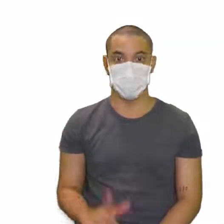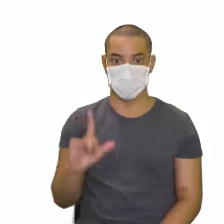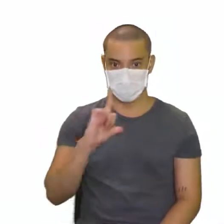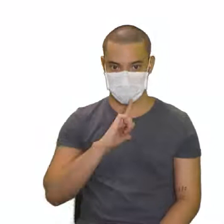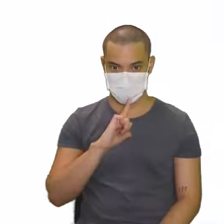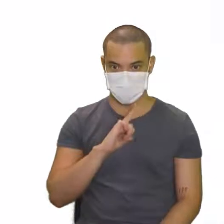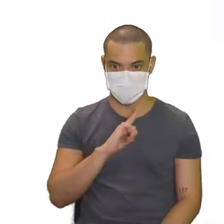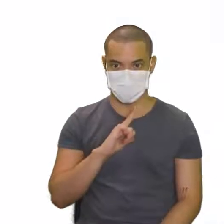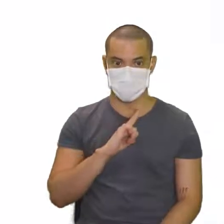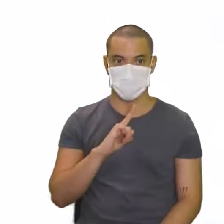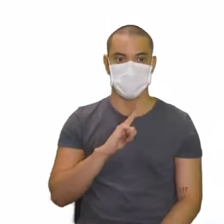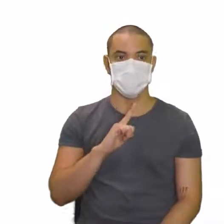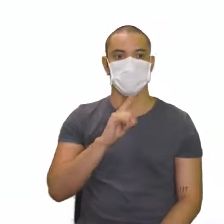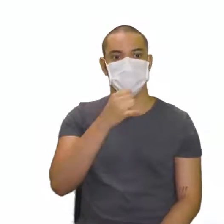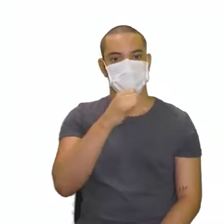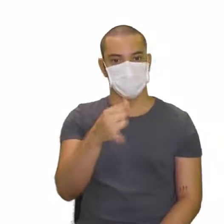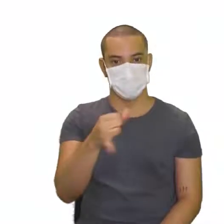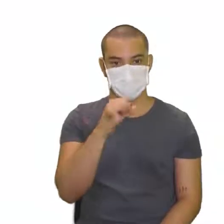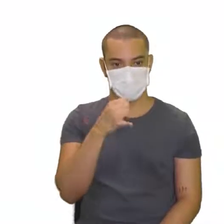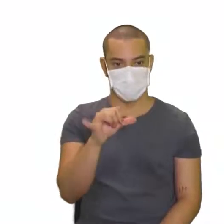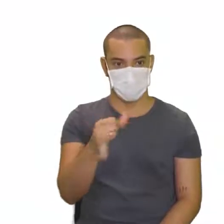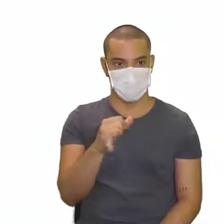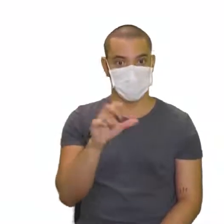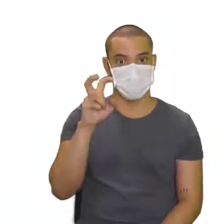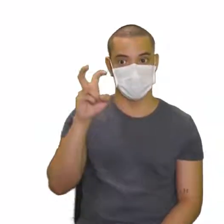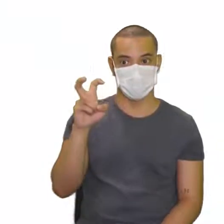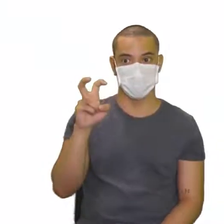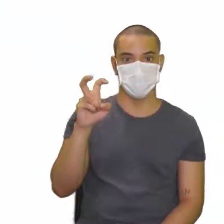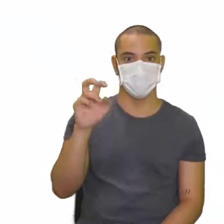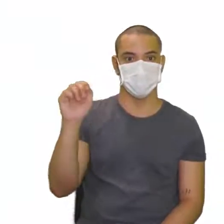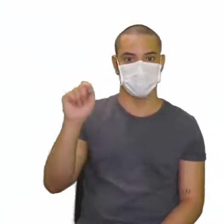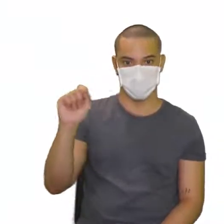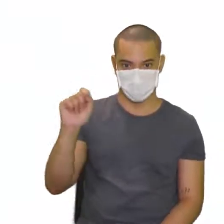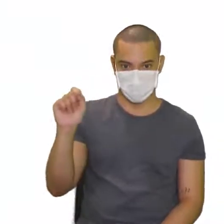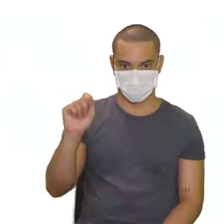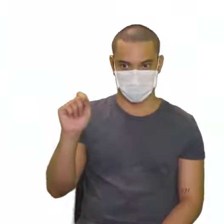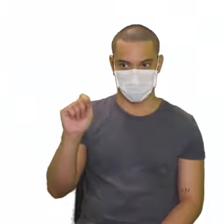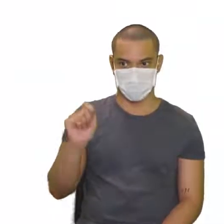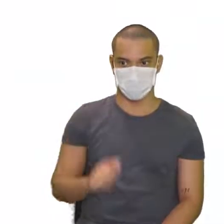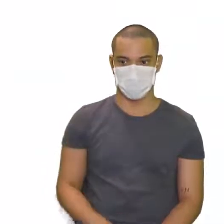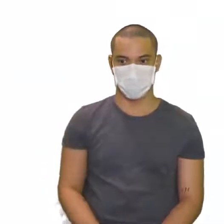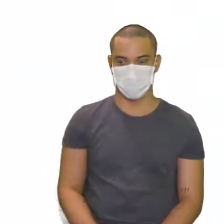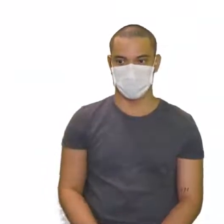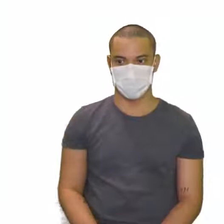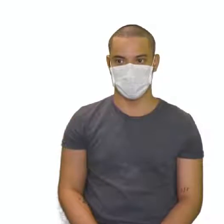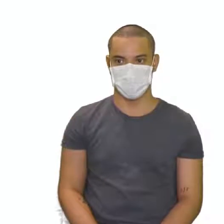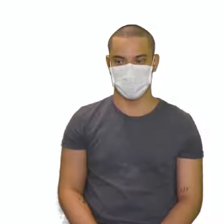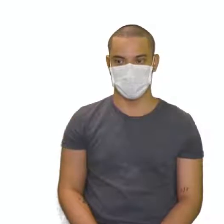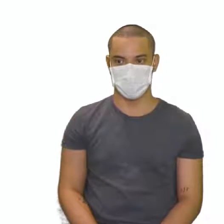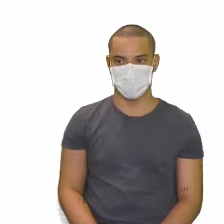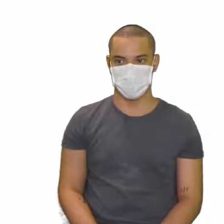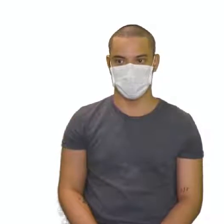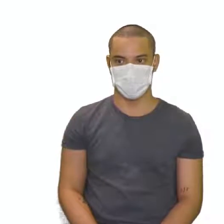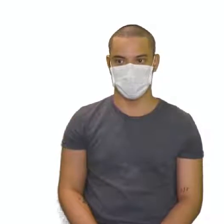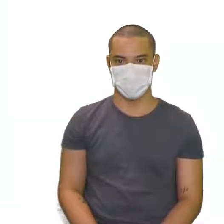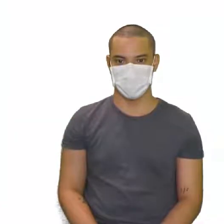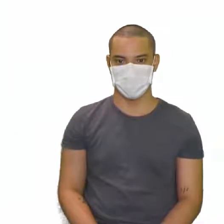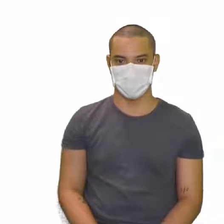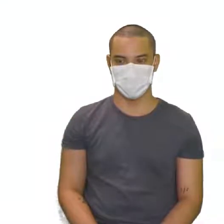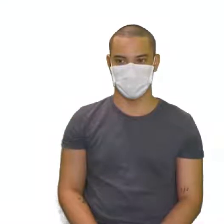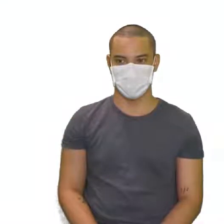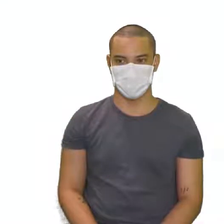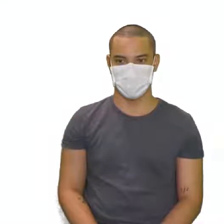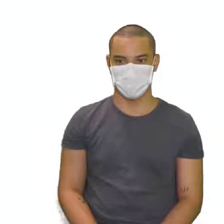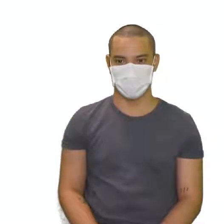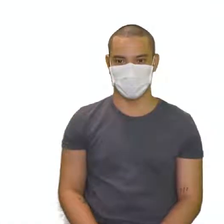se eu tenho aqui a corrente valendo 5 amperes, deixa aparecer, não passe de mágica, vamos